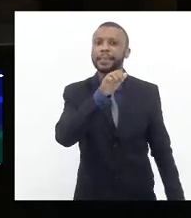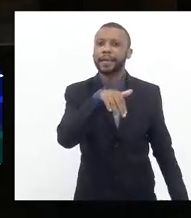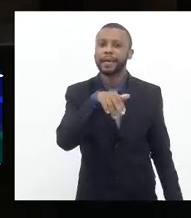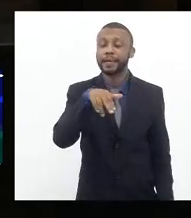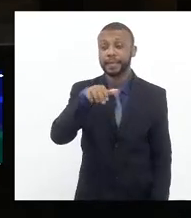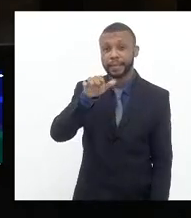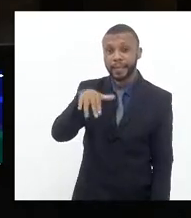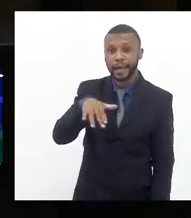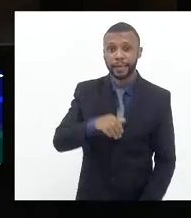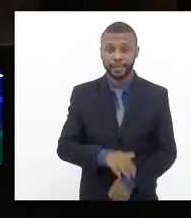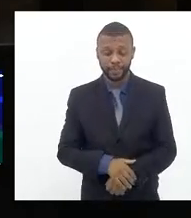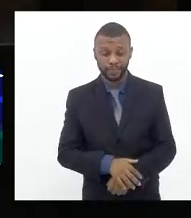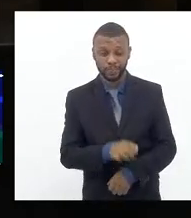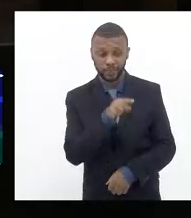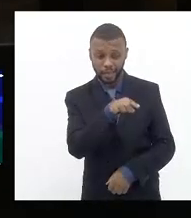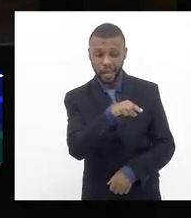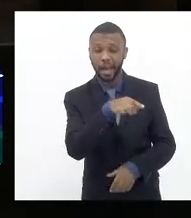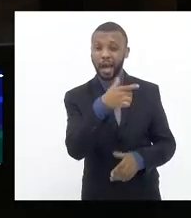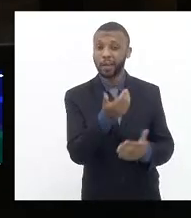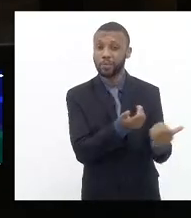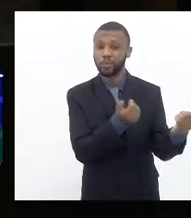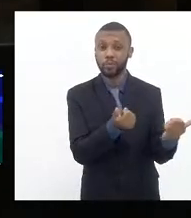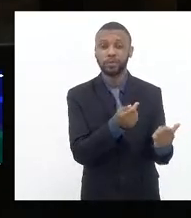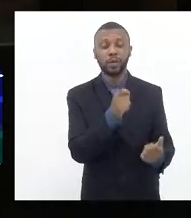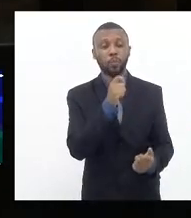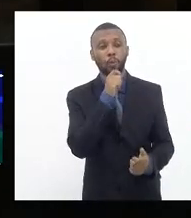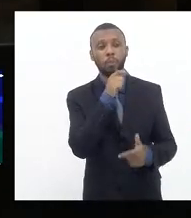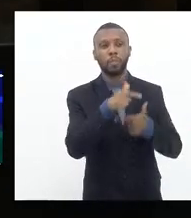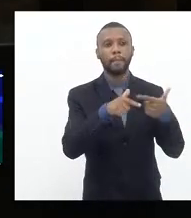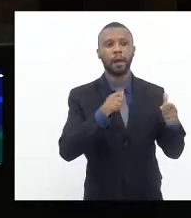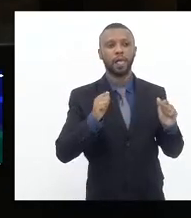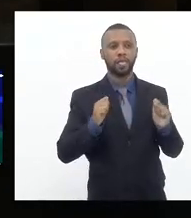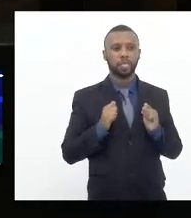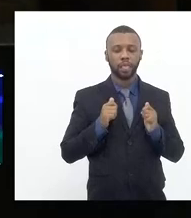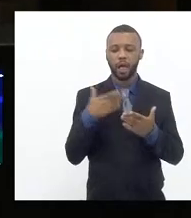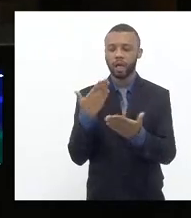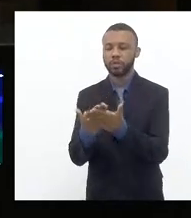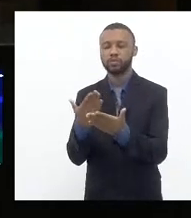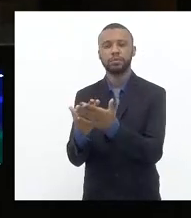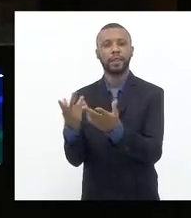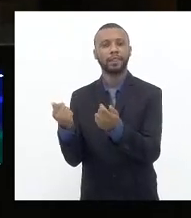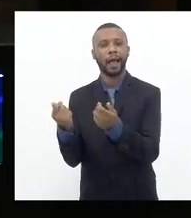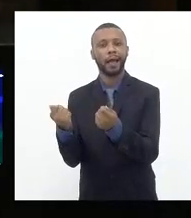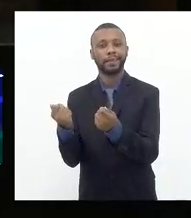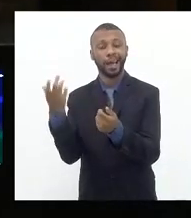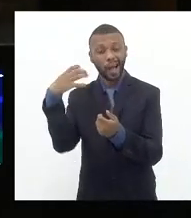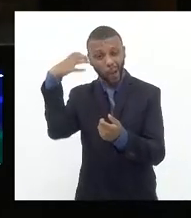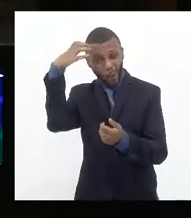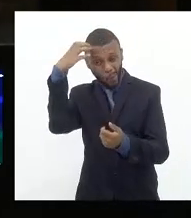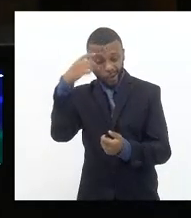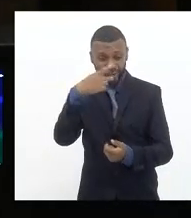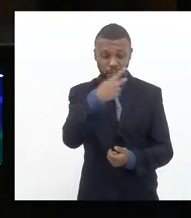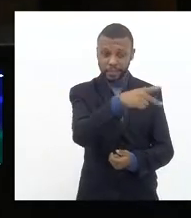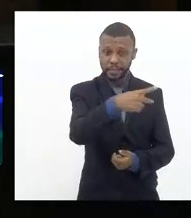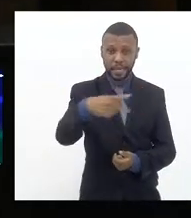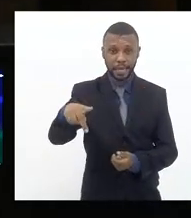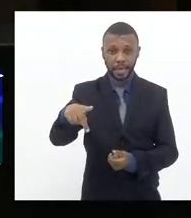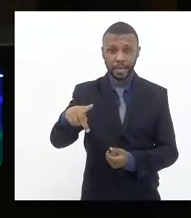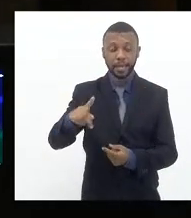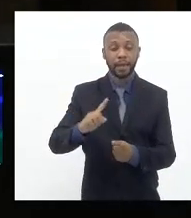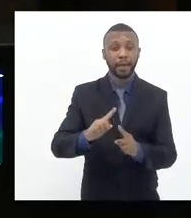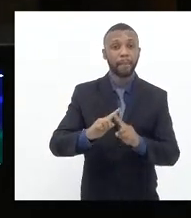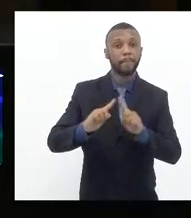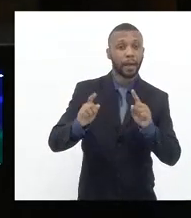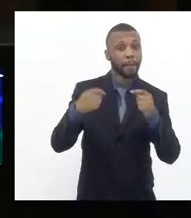estuda, como se a culpa fosse da juventude e não de ações concretas que possa dar a essa criança, esse